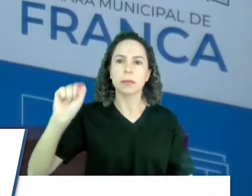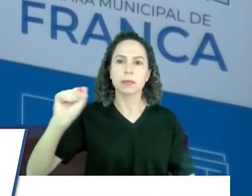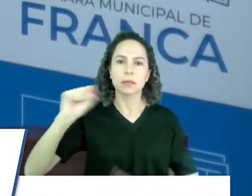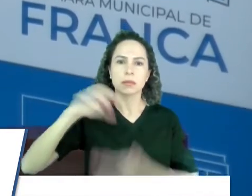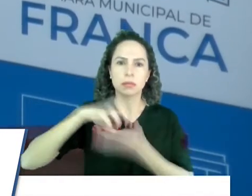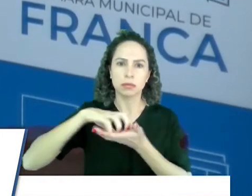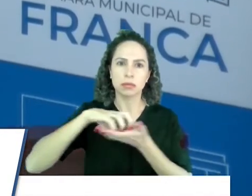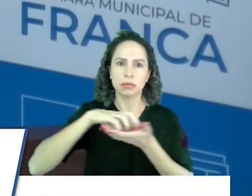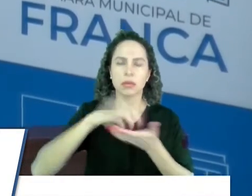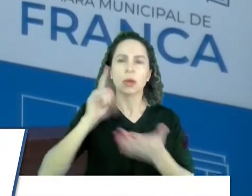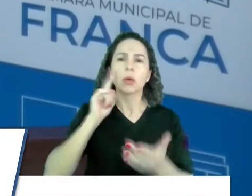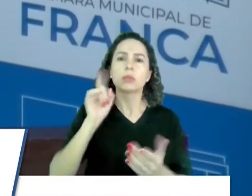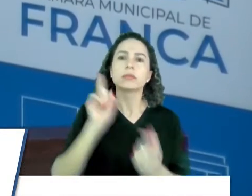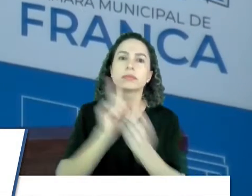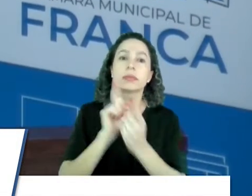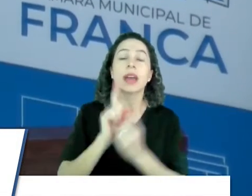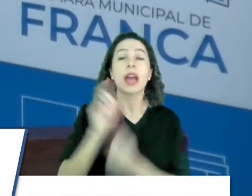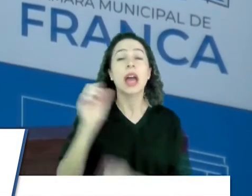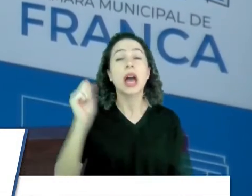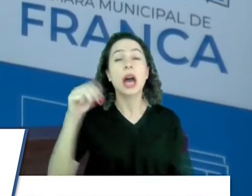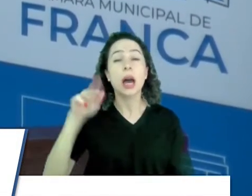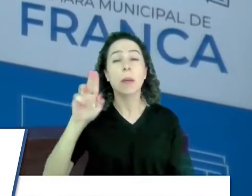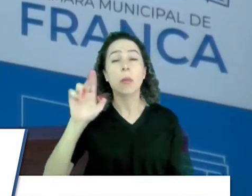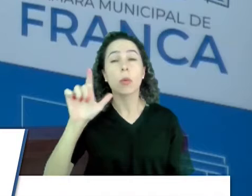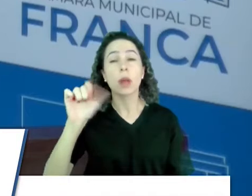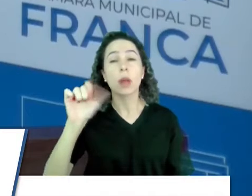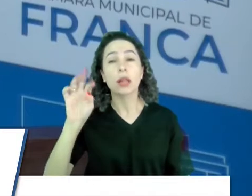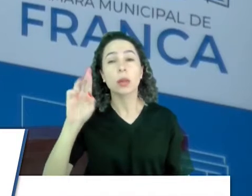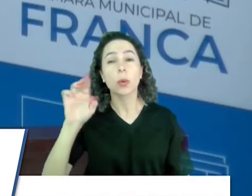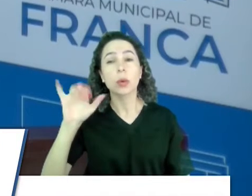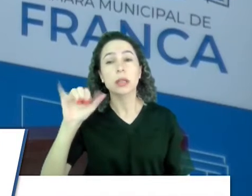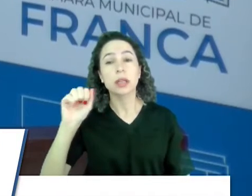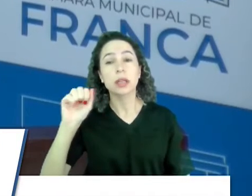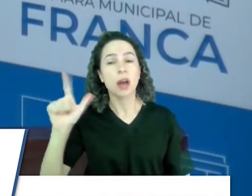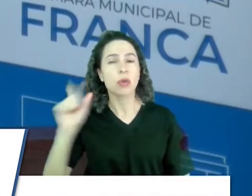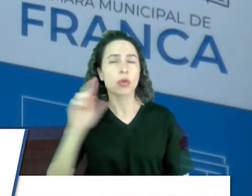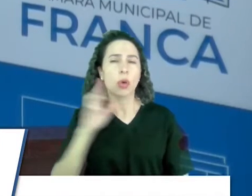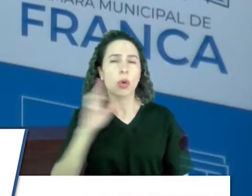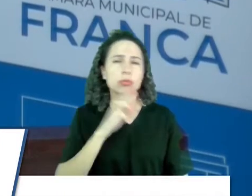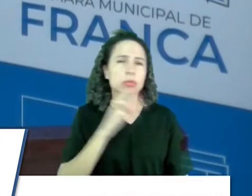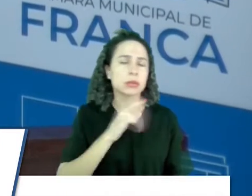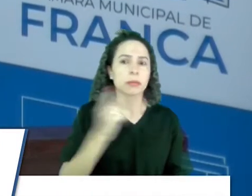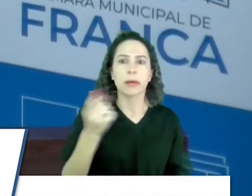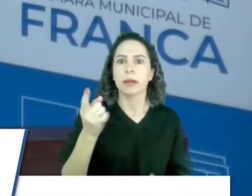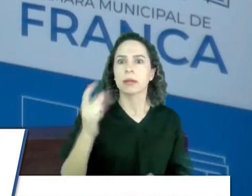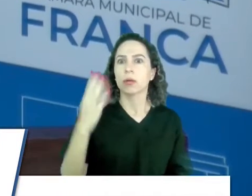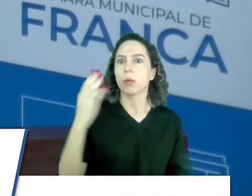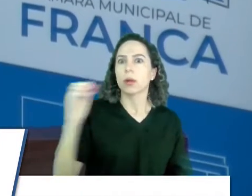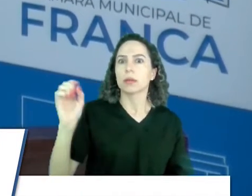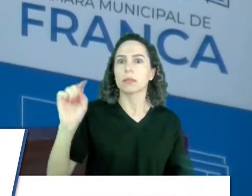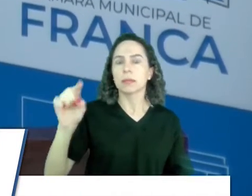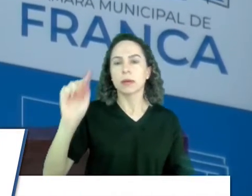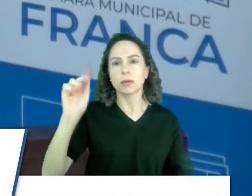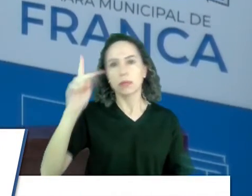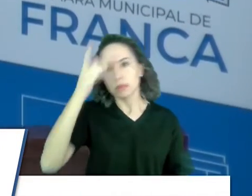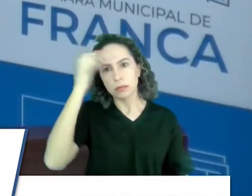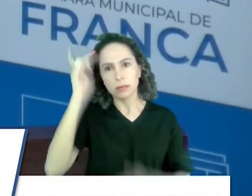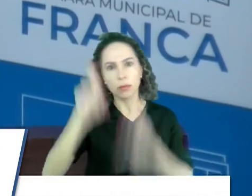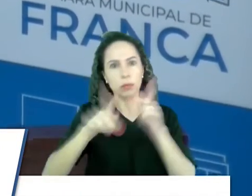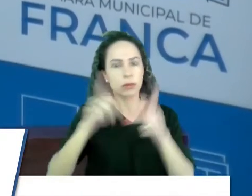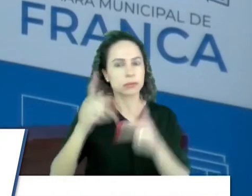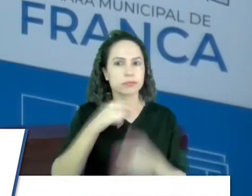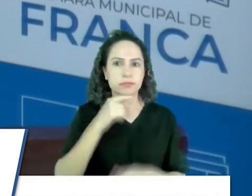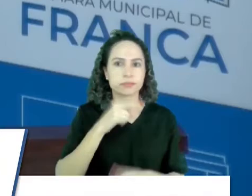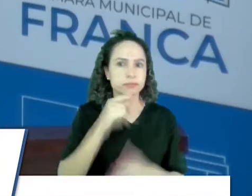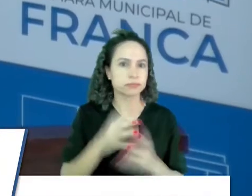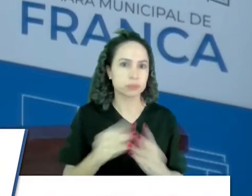atendimento ambulatorial, e isso não resolve uma cidade de 400 mil habitantes. Então, nós precisamos